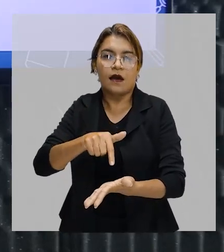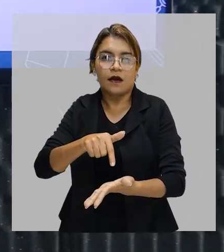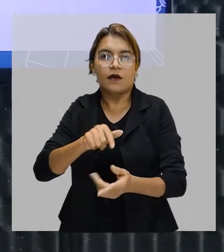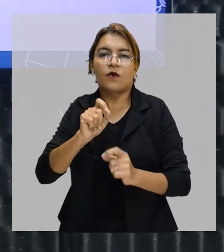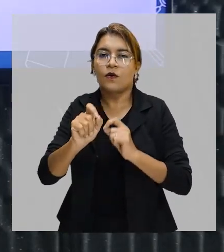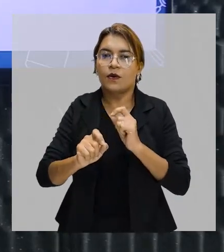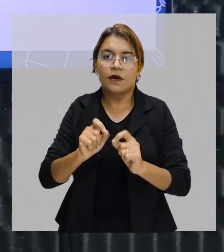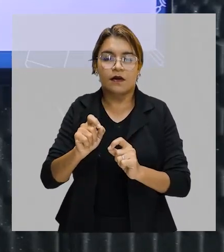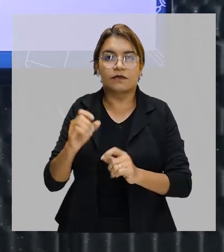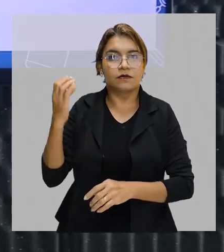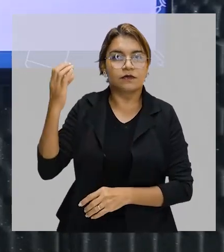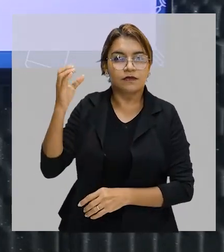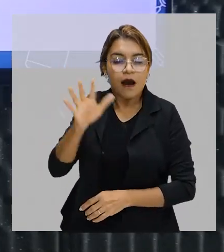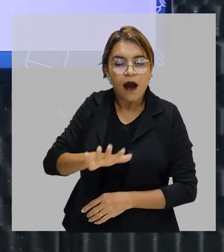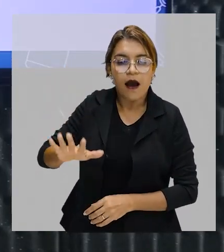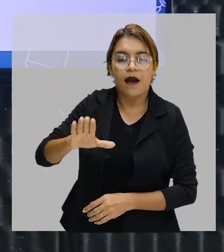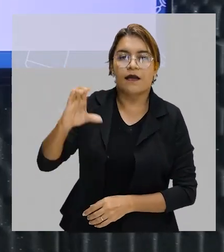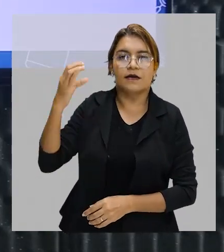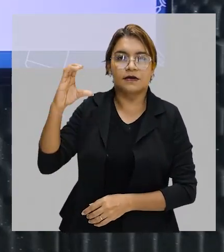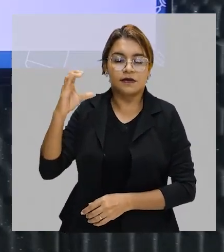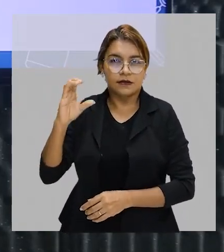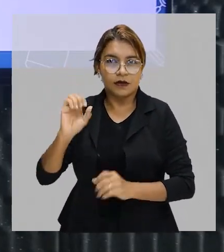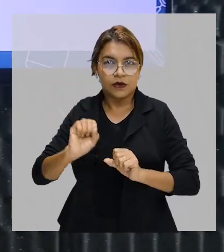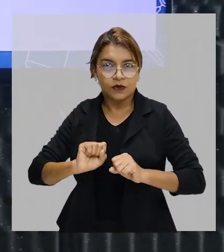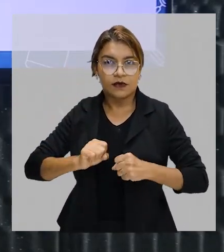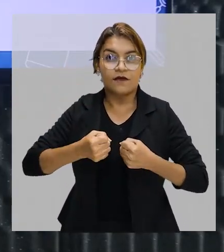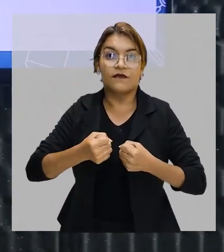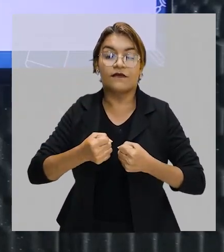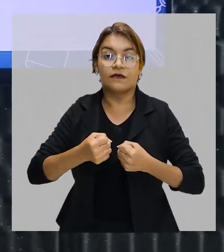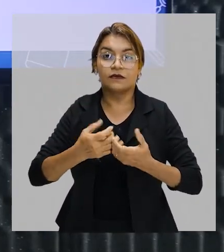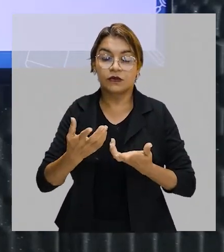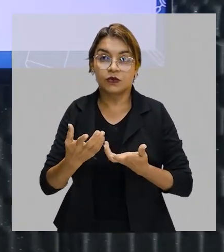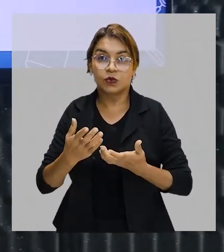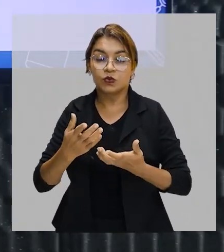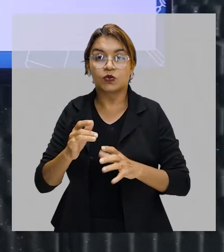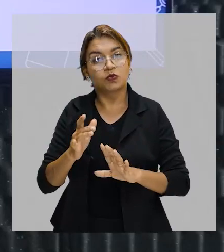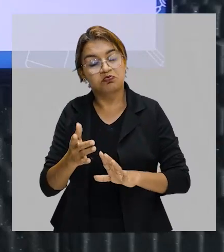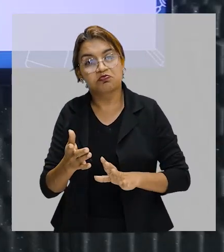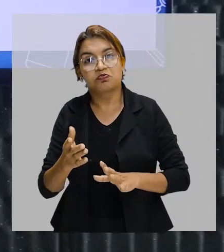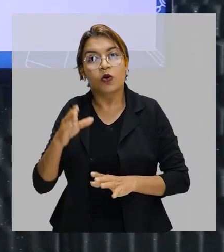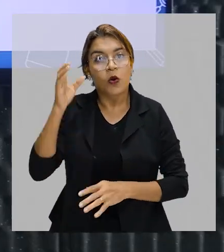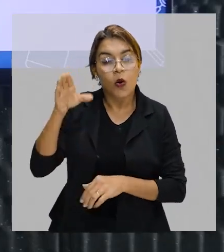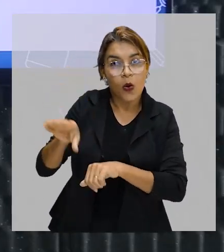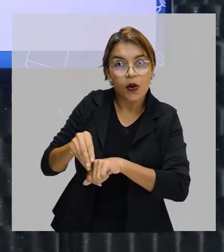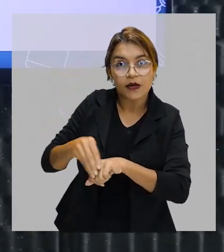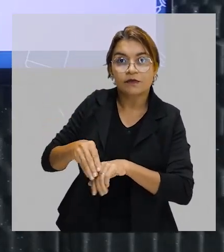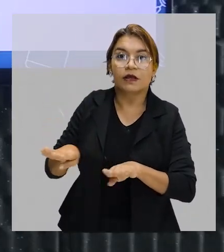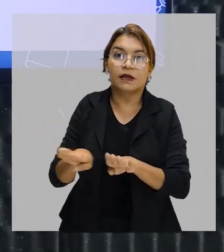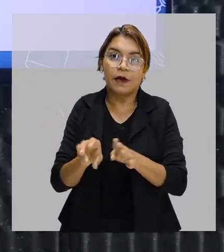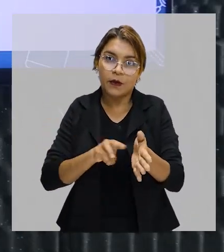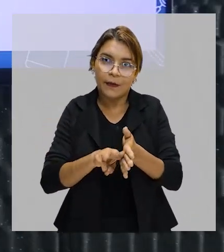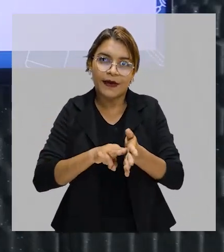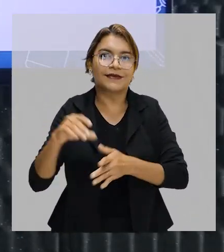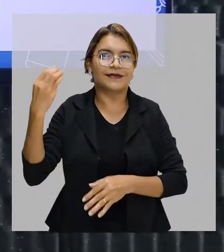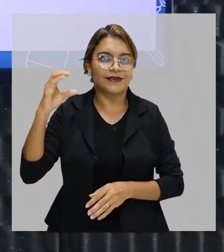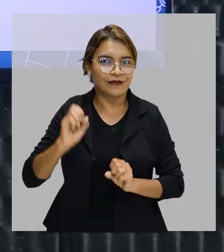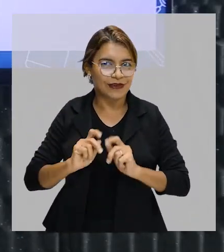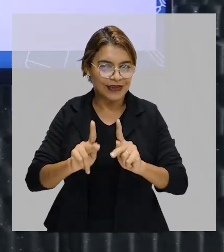de cientificismo, de defesa do conhecimento e do método científico, ok? Vamos